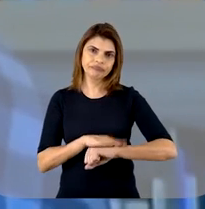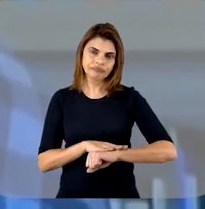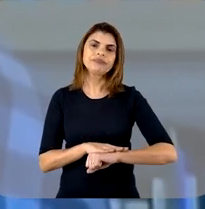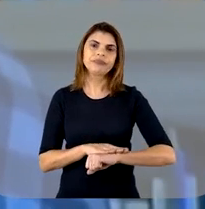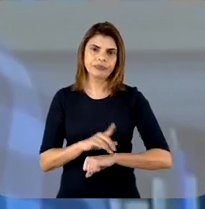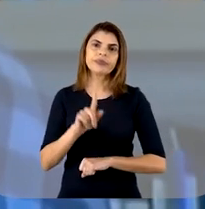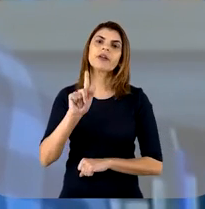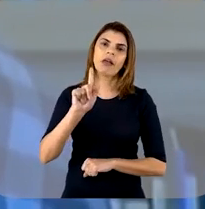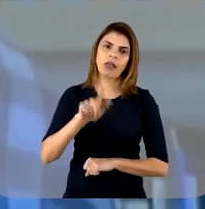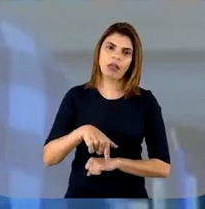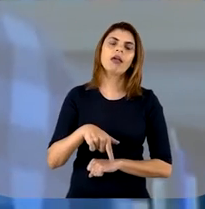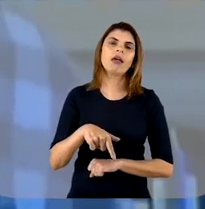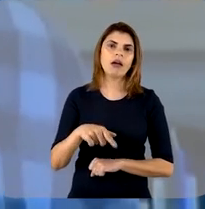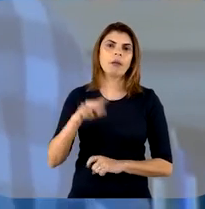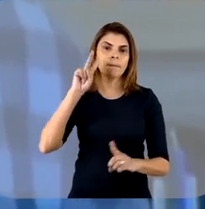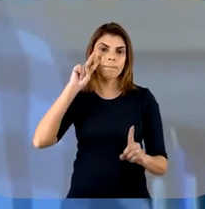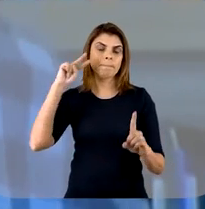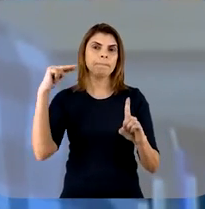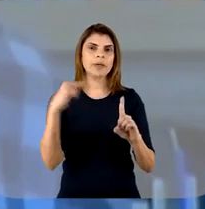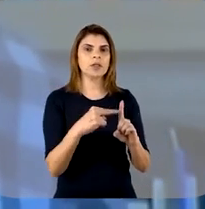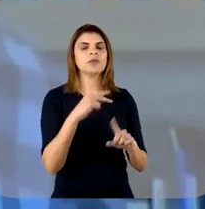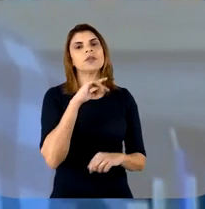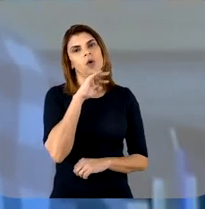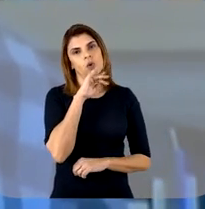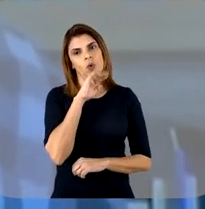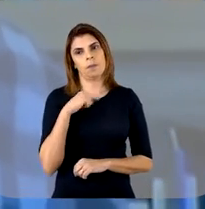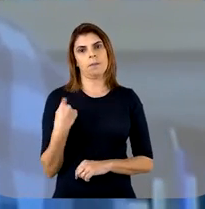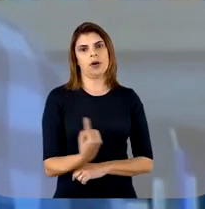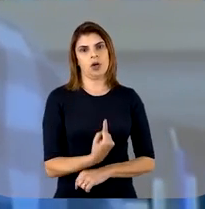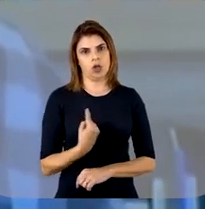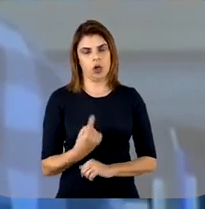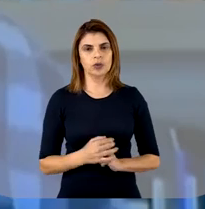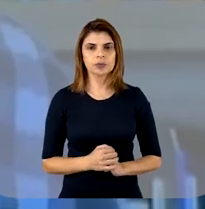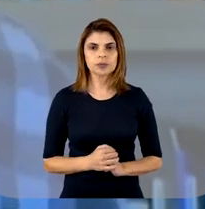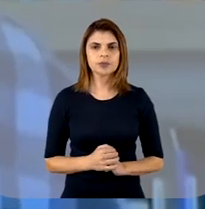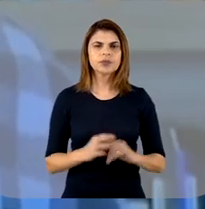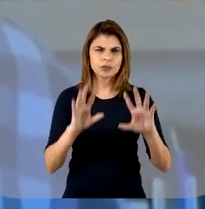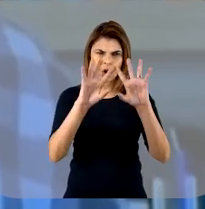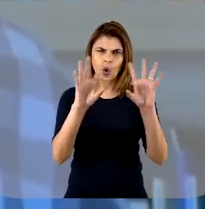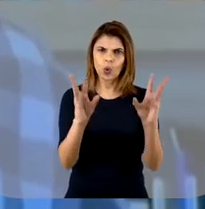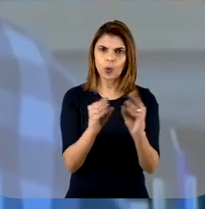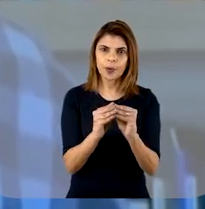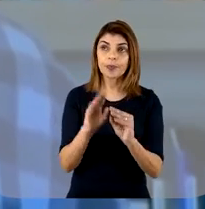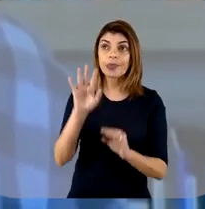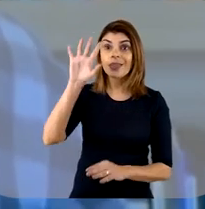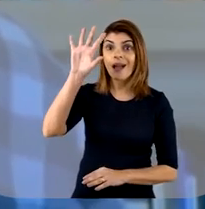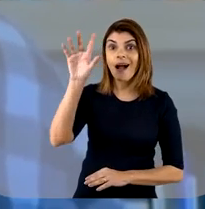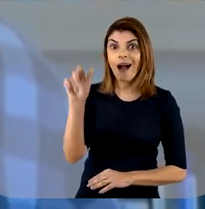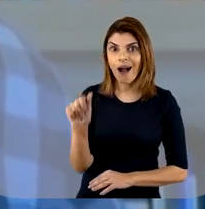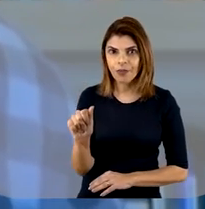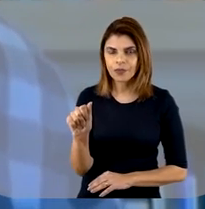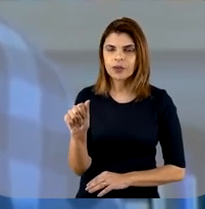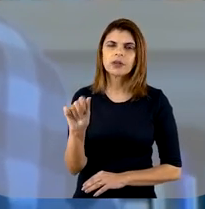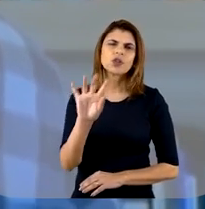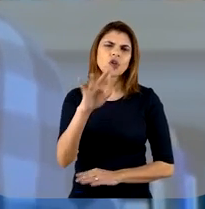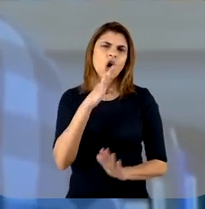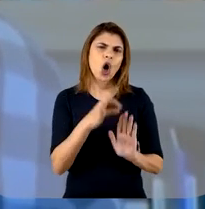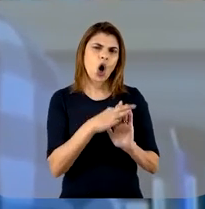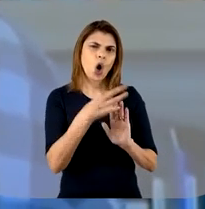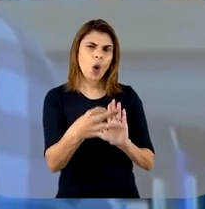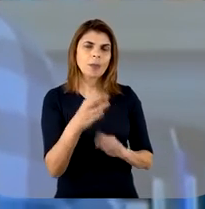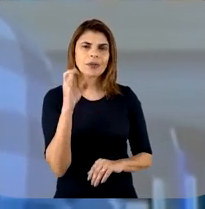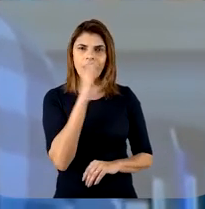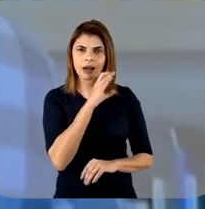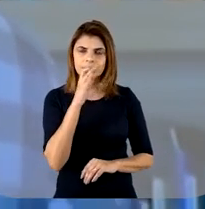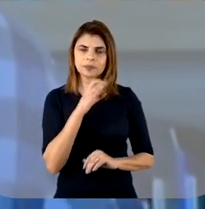é uma perspectiva muito ruim para nós. Só para concluir, em relação à África, só um comentário